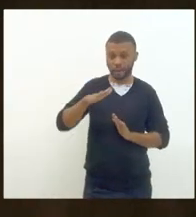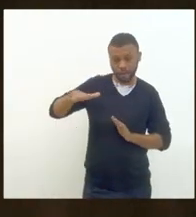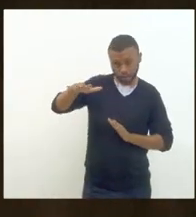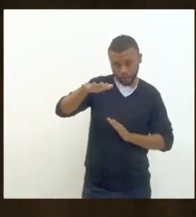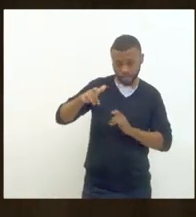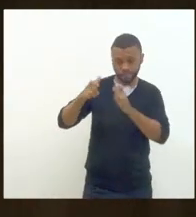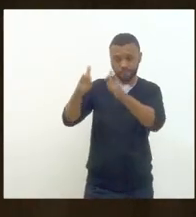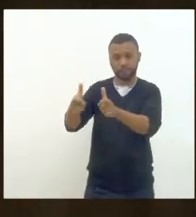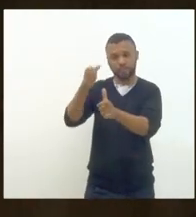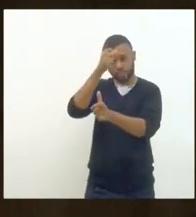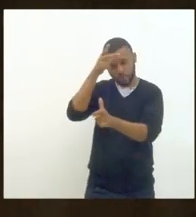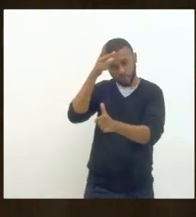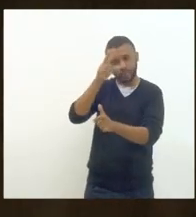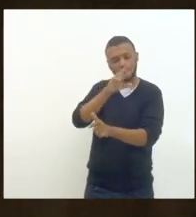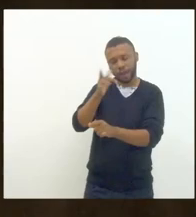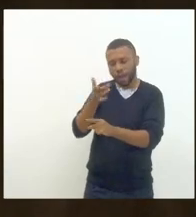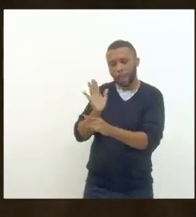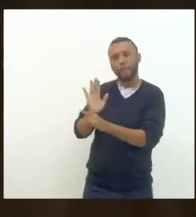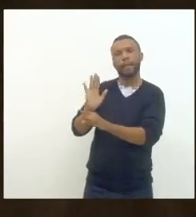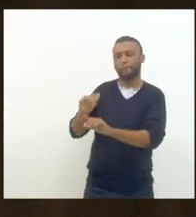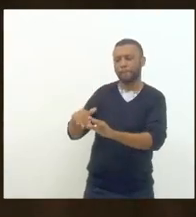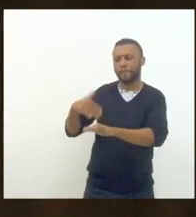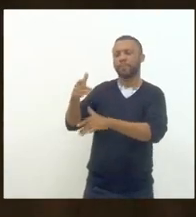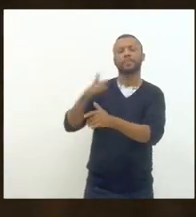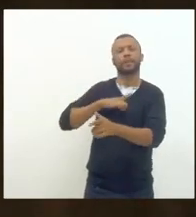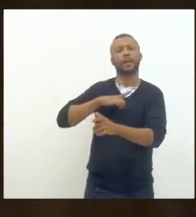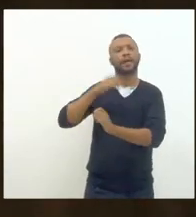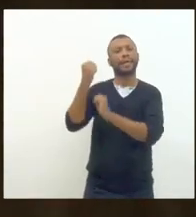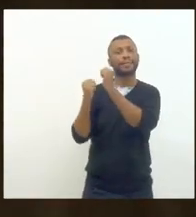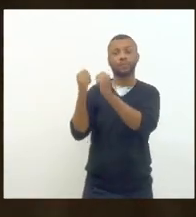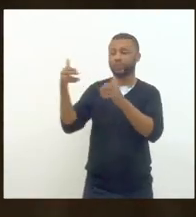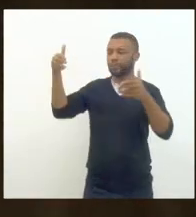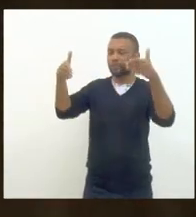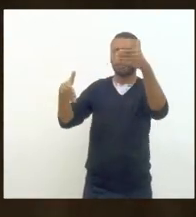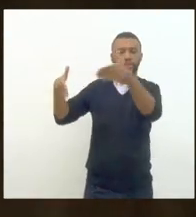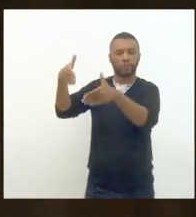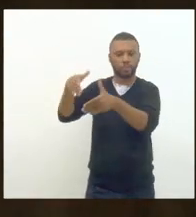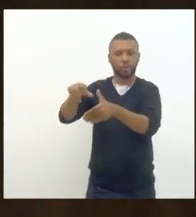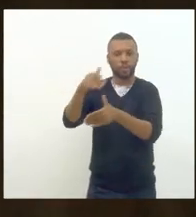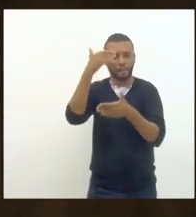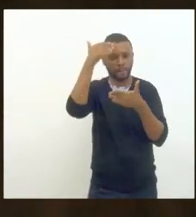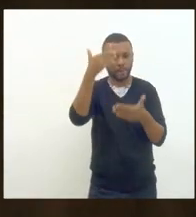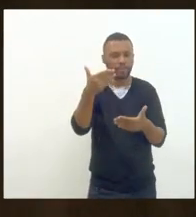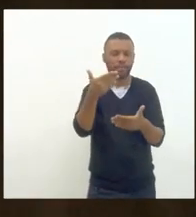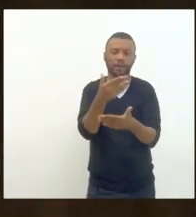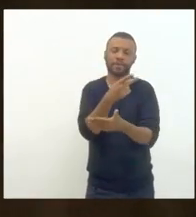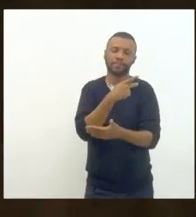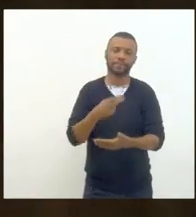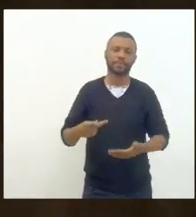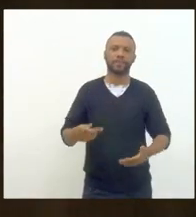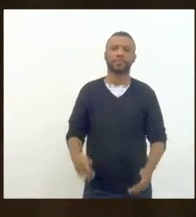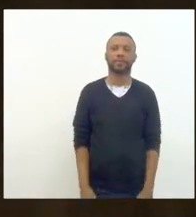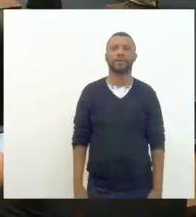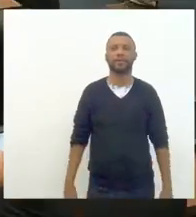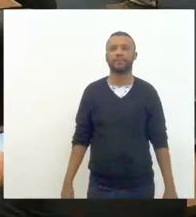lá, e que vai ajudar a trazer muitas indústrias para a região. Muito obrigado, senhor presidente.